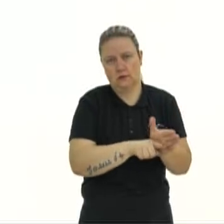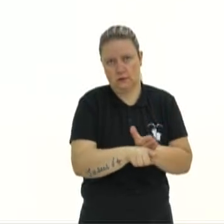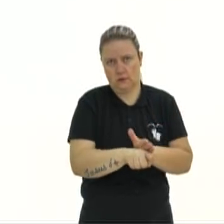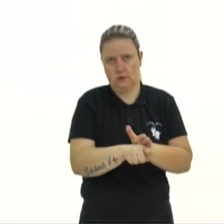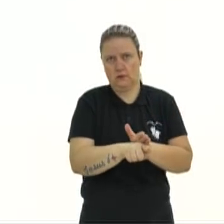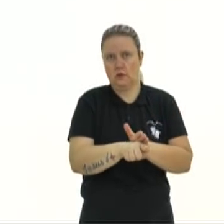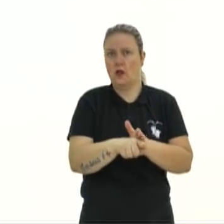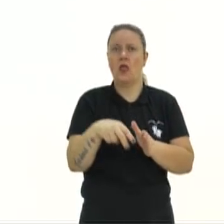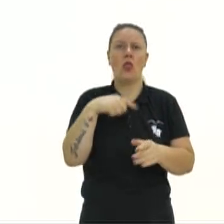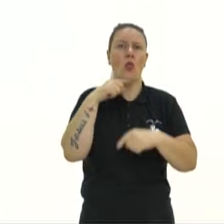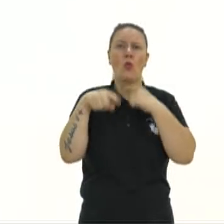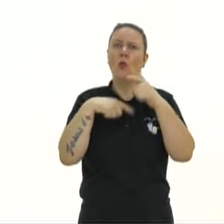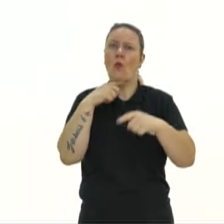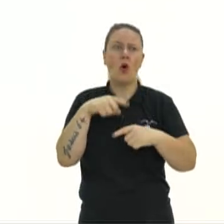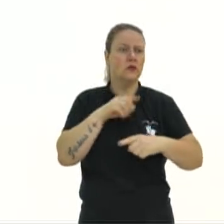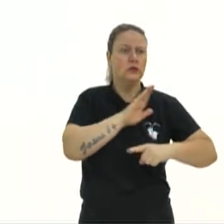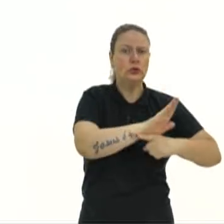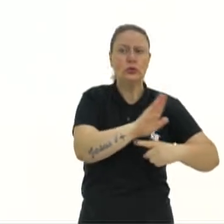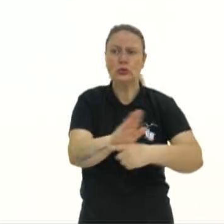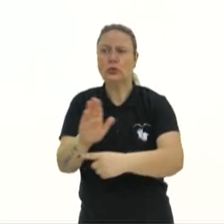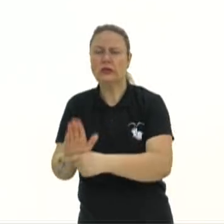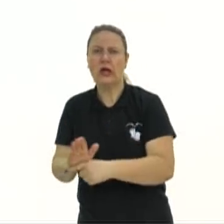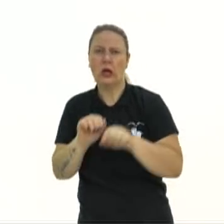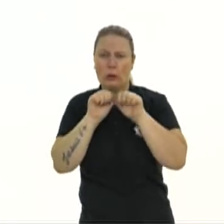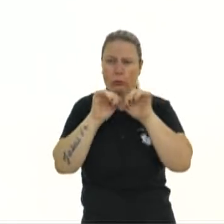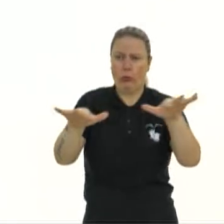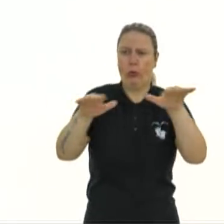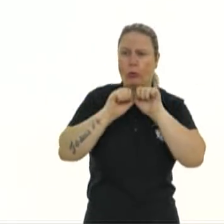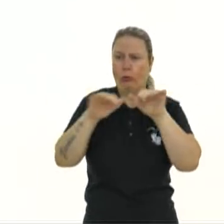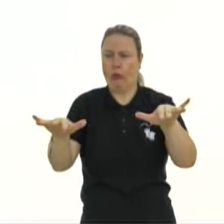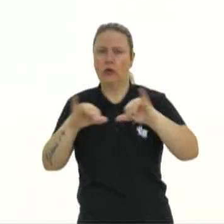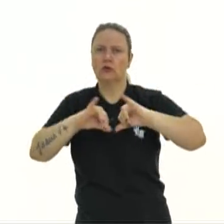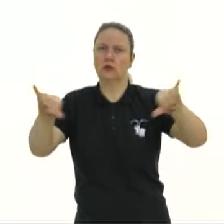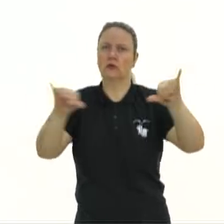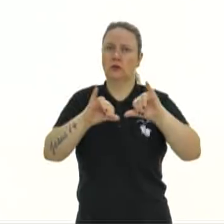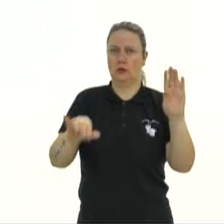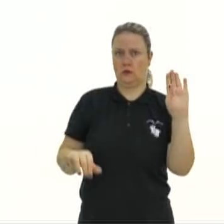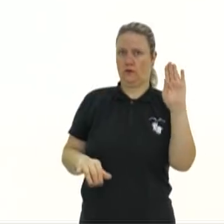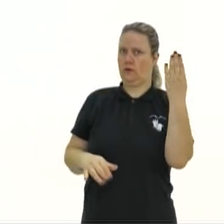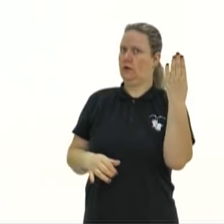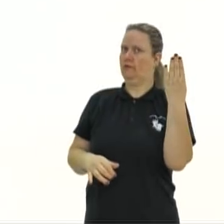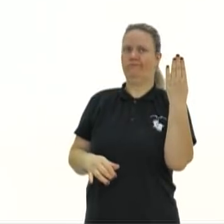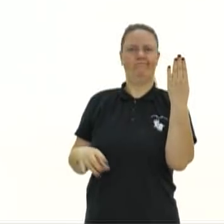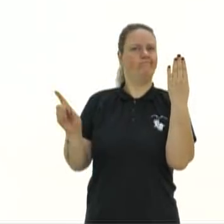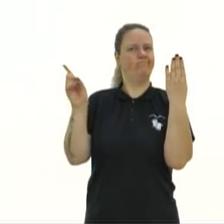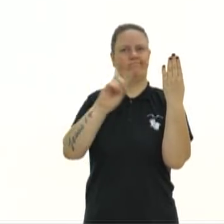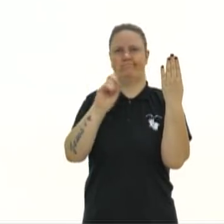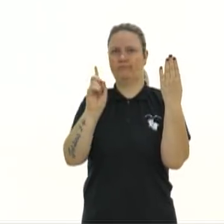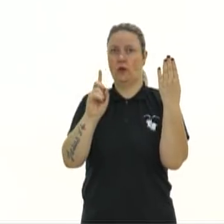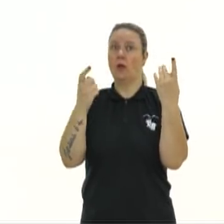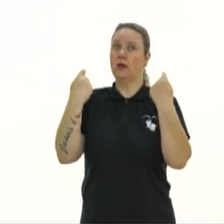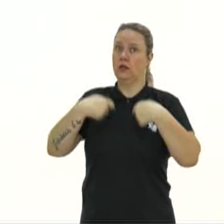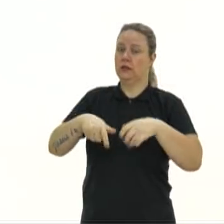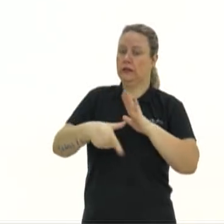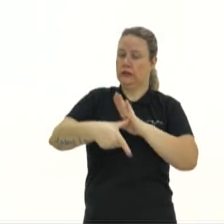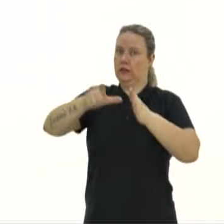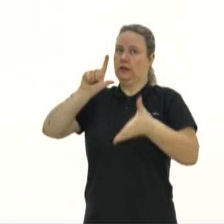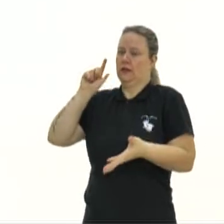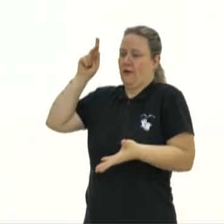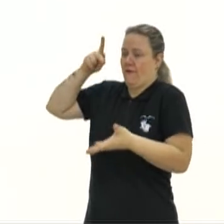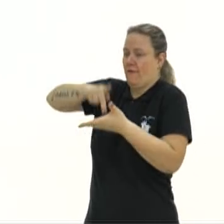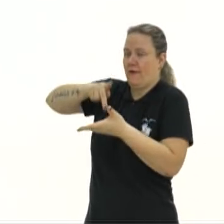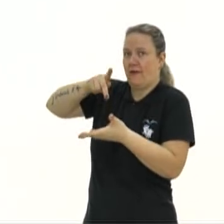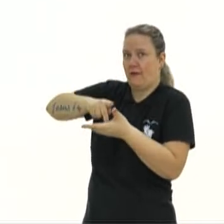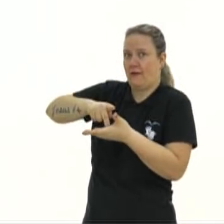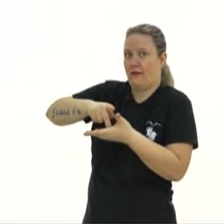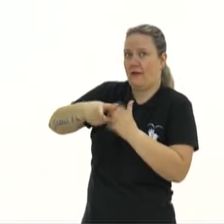Não contribua para a disseminação de notícias falsas. Tenha certeza de que é uma informação verdadeira antes de